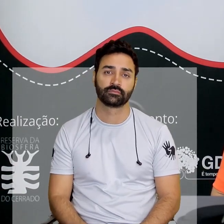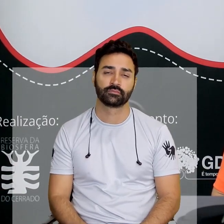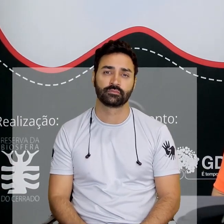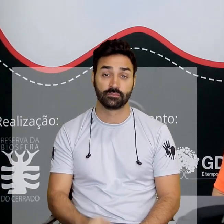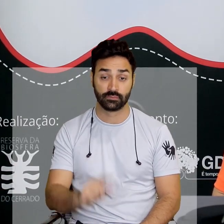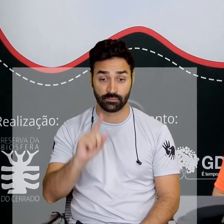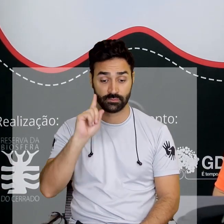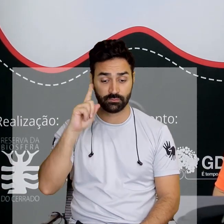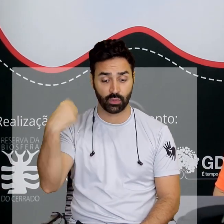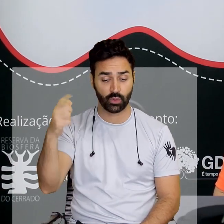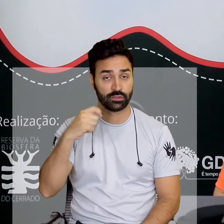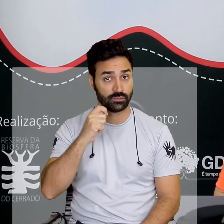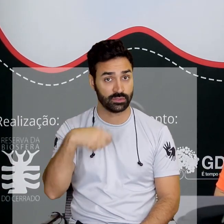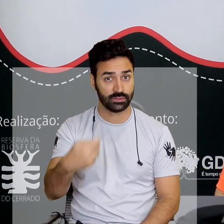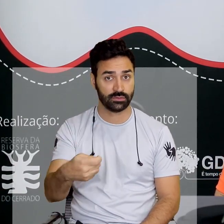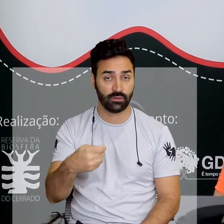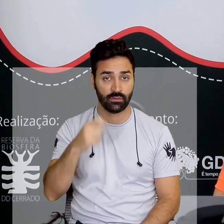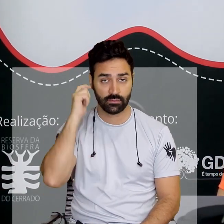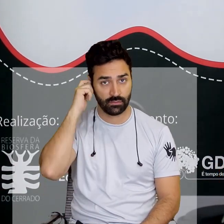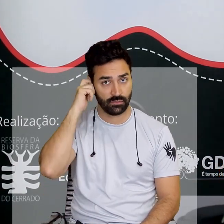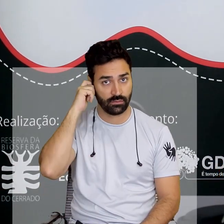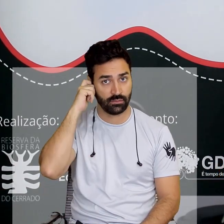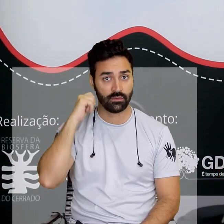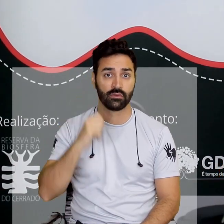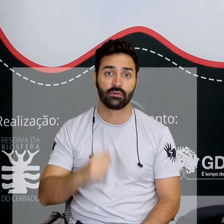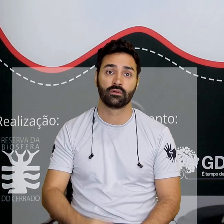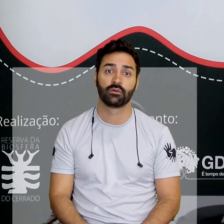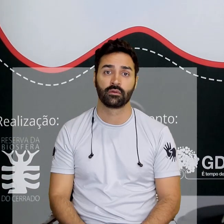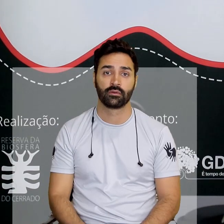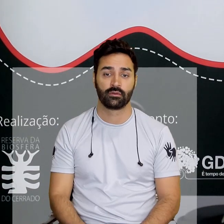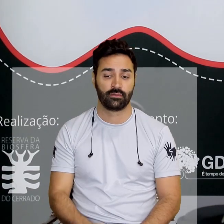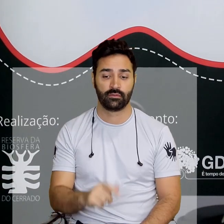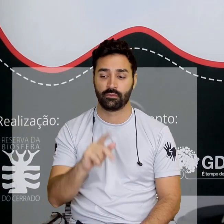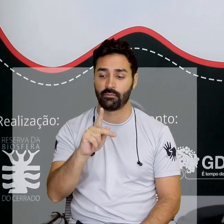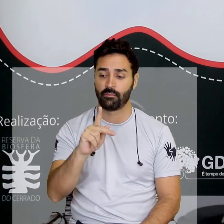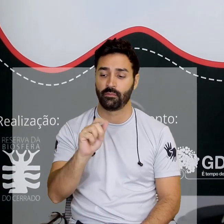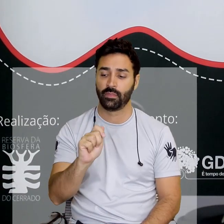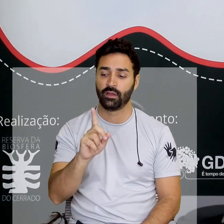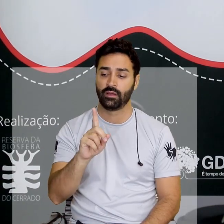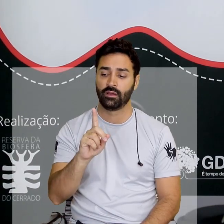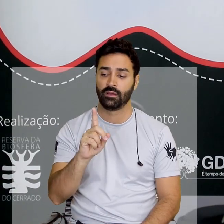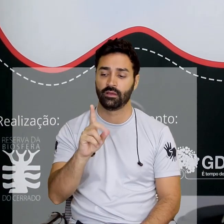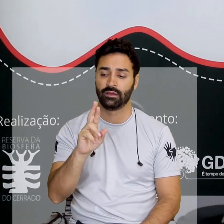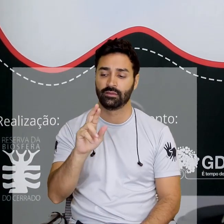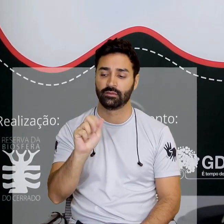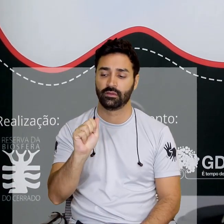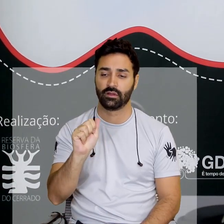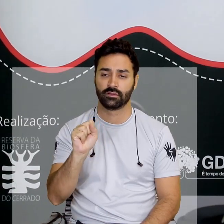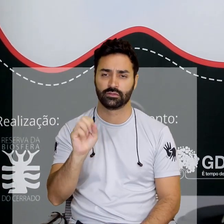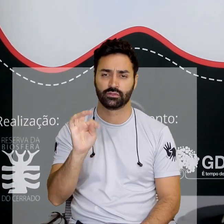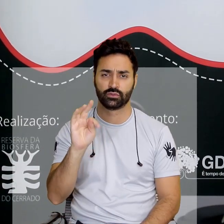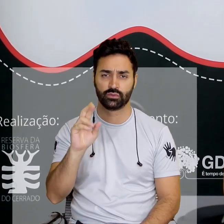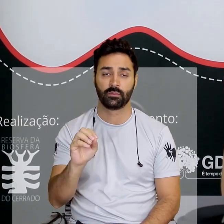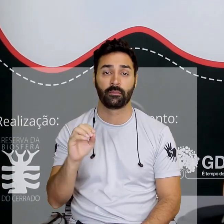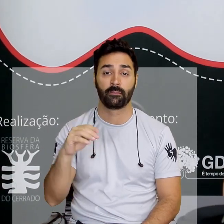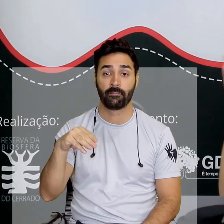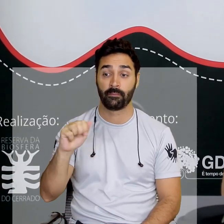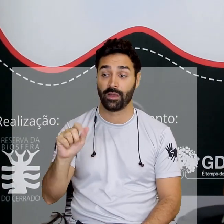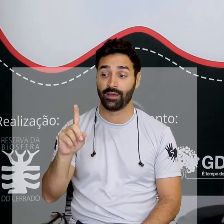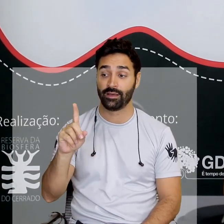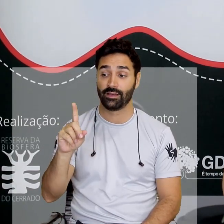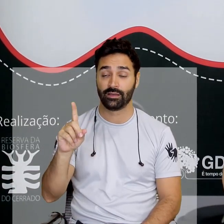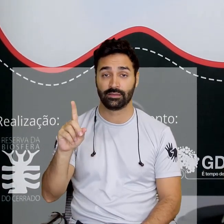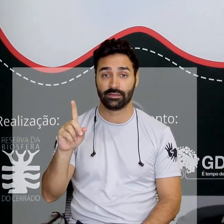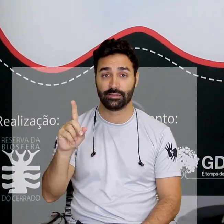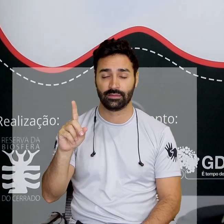Próximo sinal que a gente vai aprender aqui. Padrasto e madrasta. Né? Que a gente tem uma relação